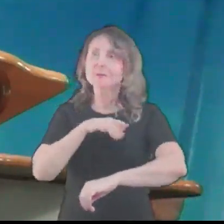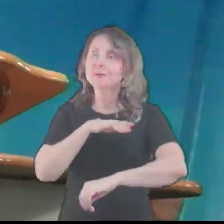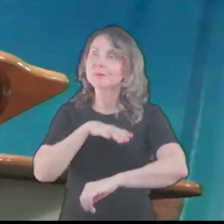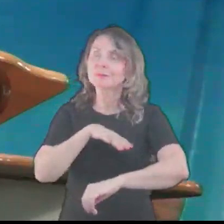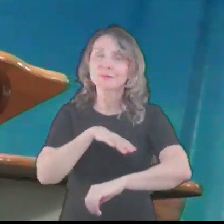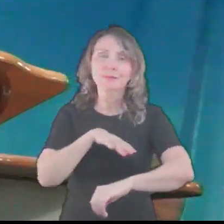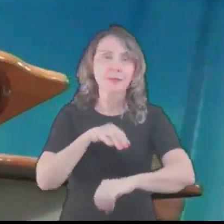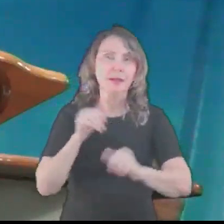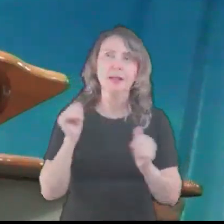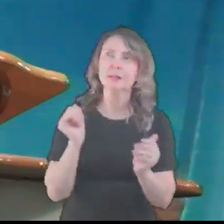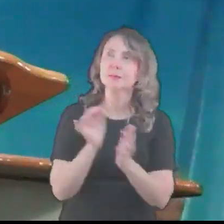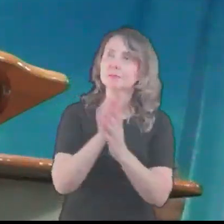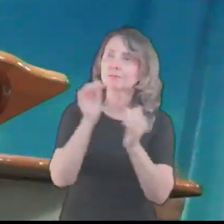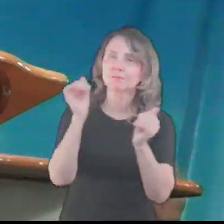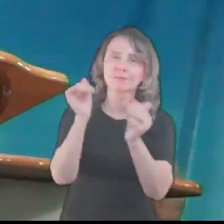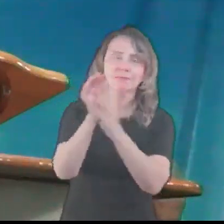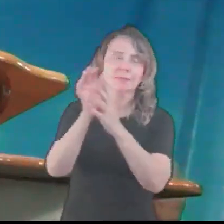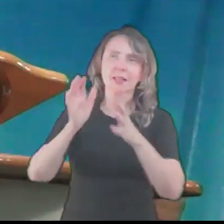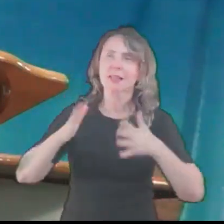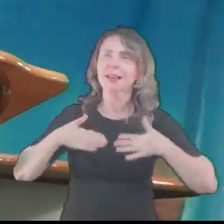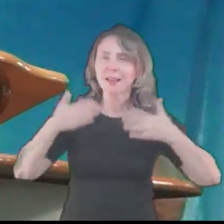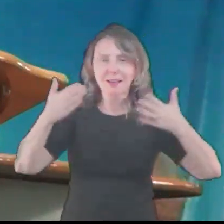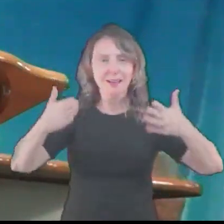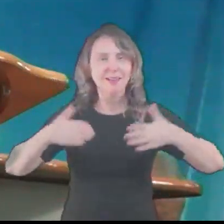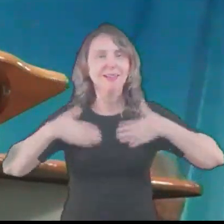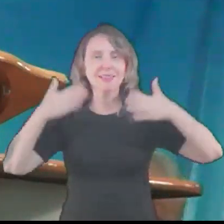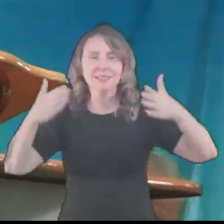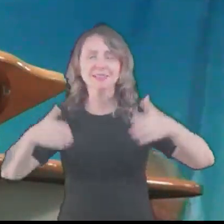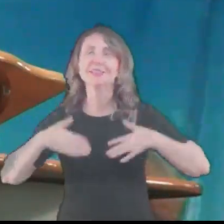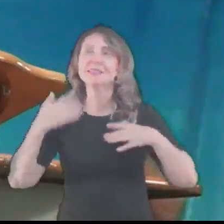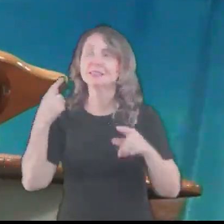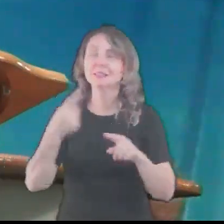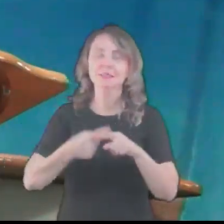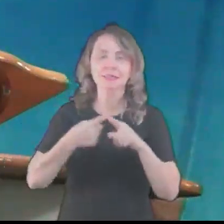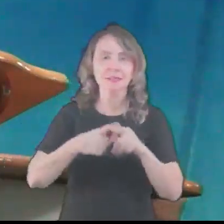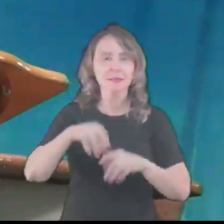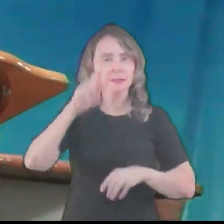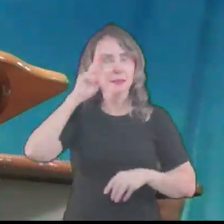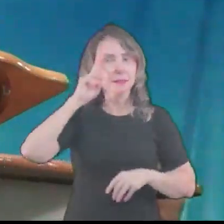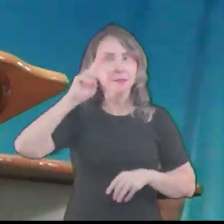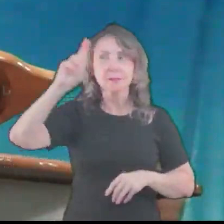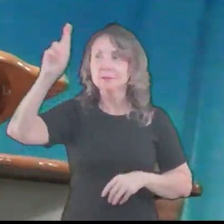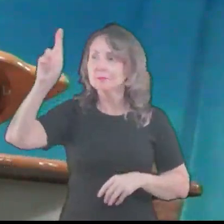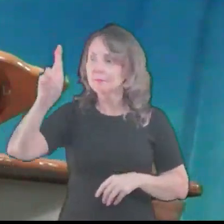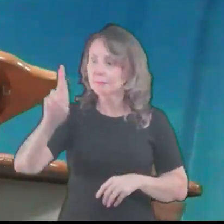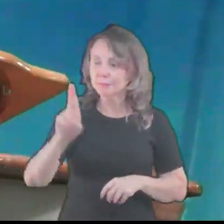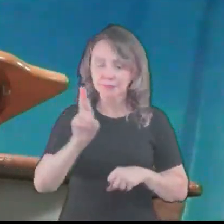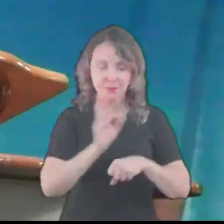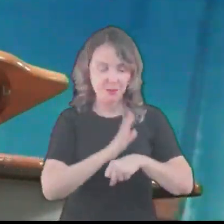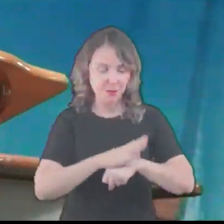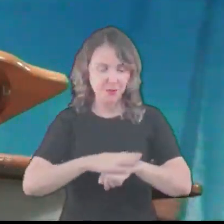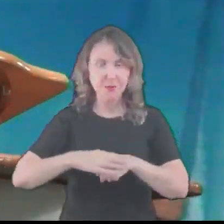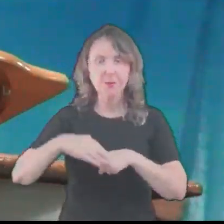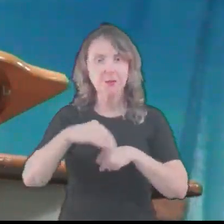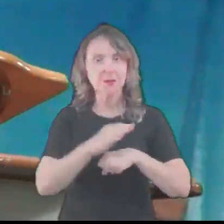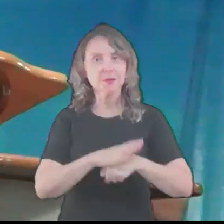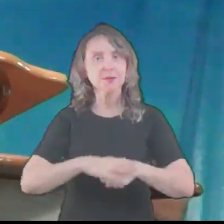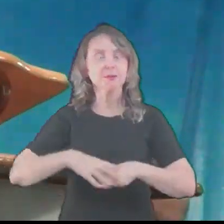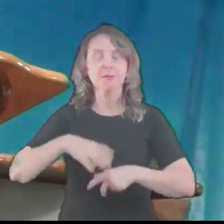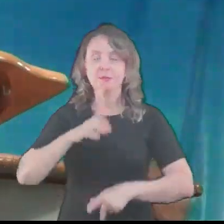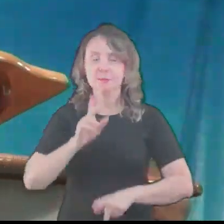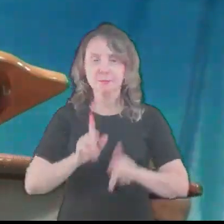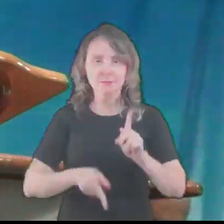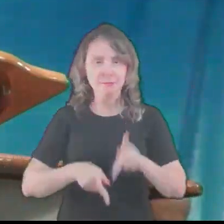com júbilo, porque o Senhor consolou o seu povo, e